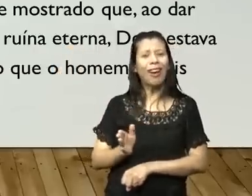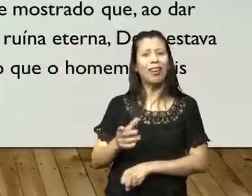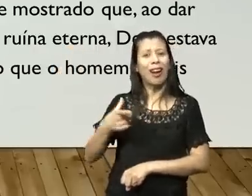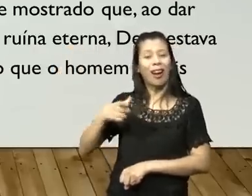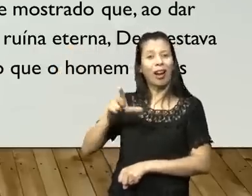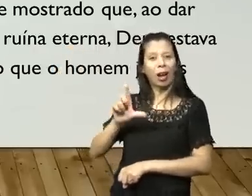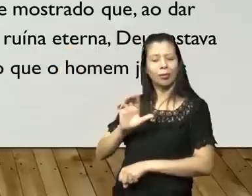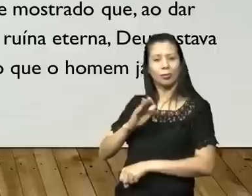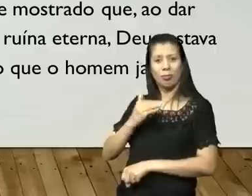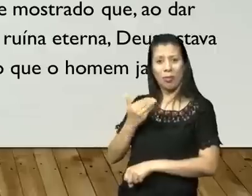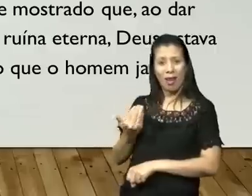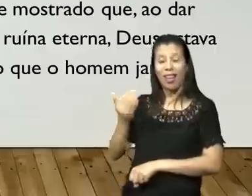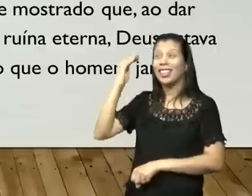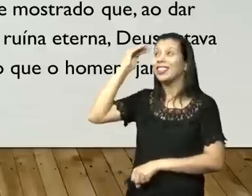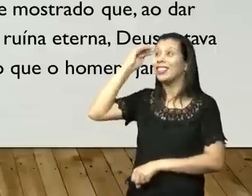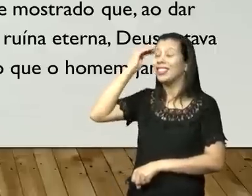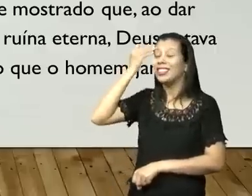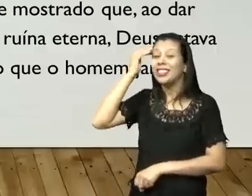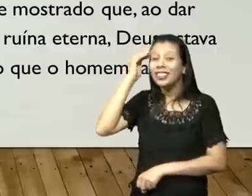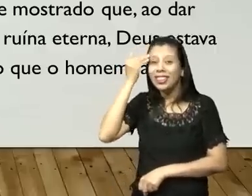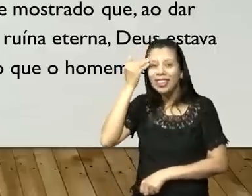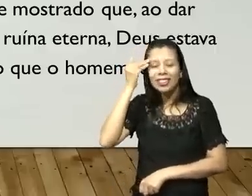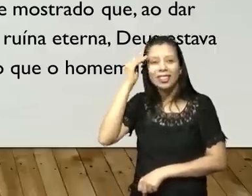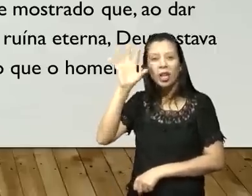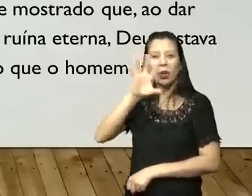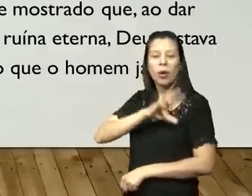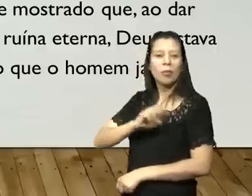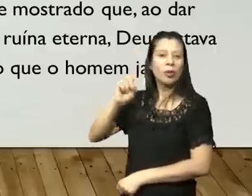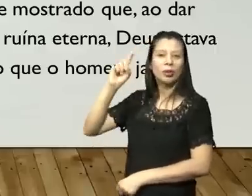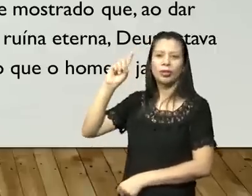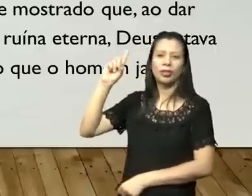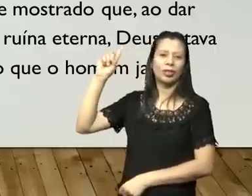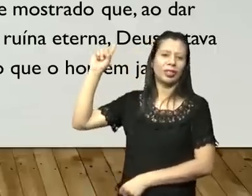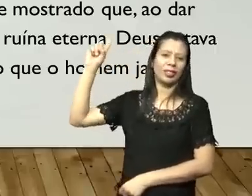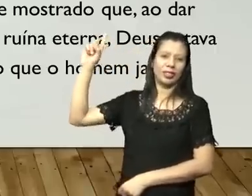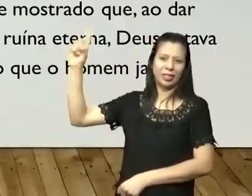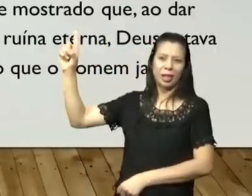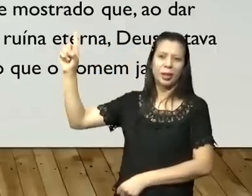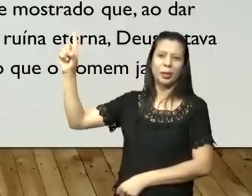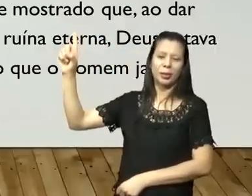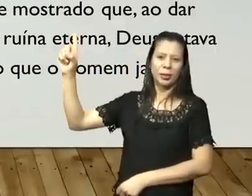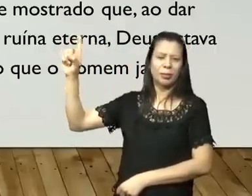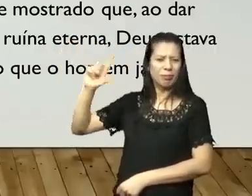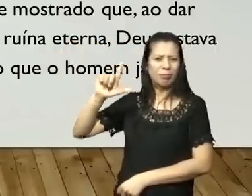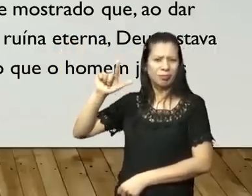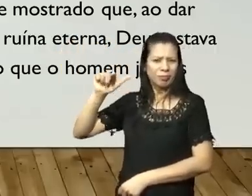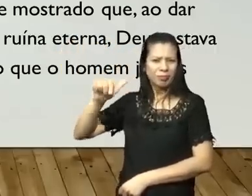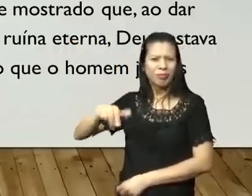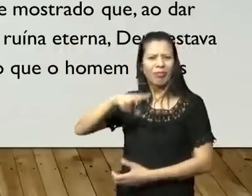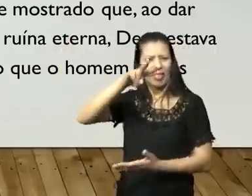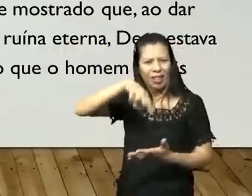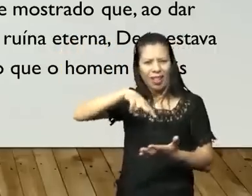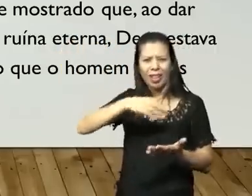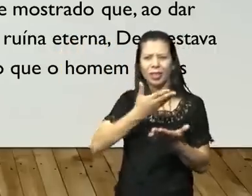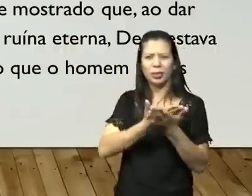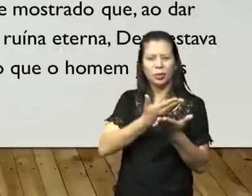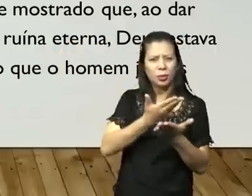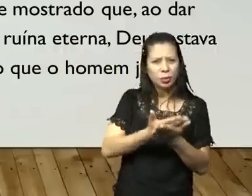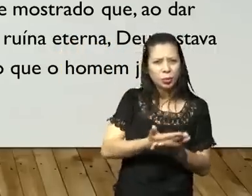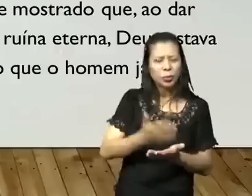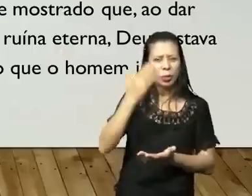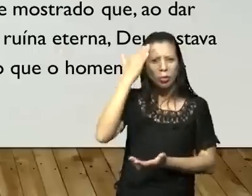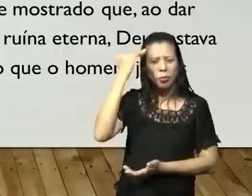e mais admirável do que o homem jamais poderia fazer depois leia a página 468-469 do desejado